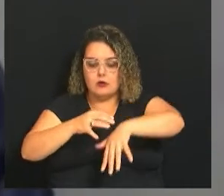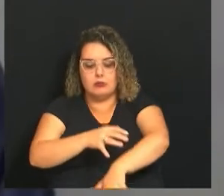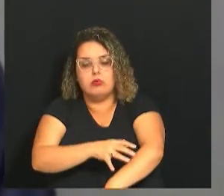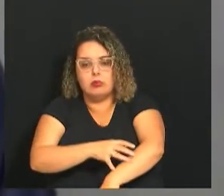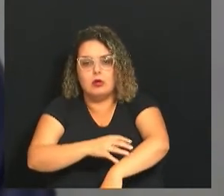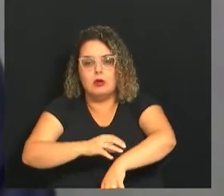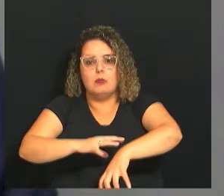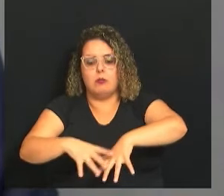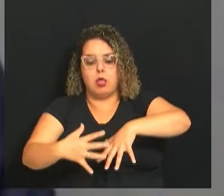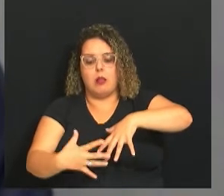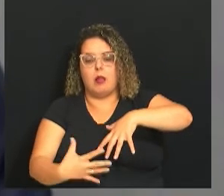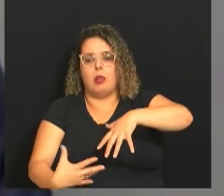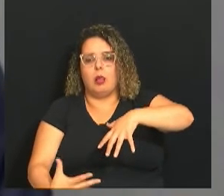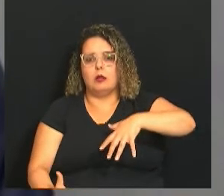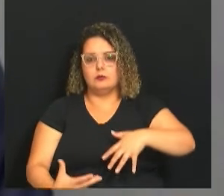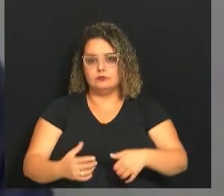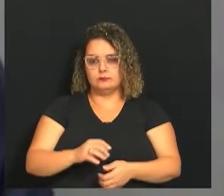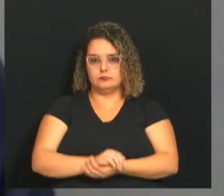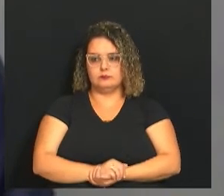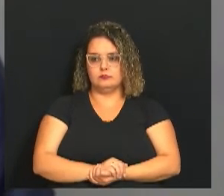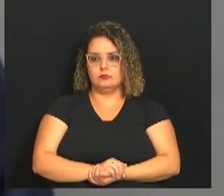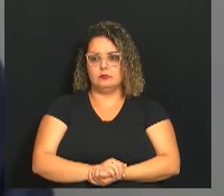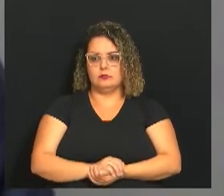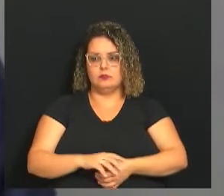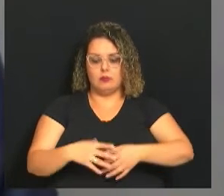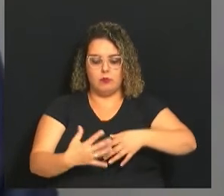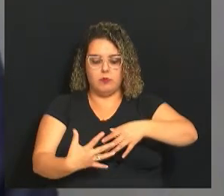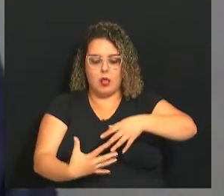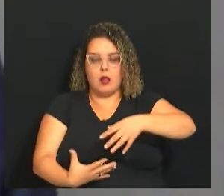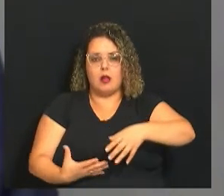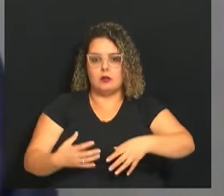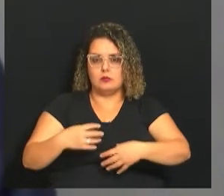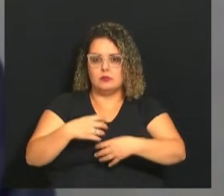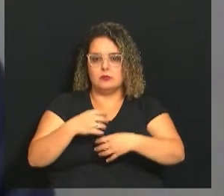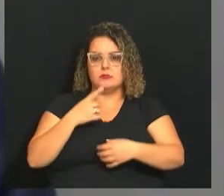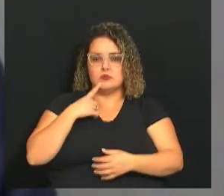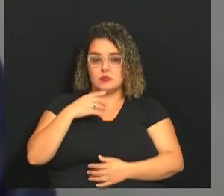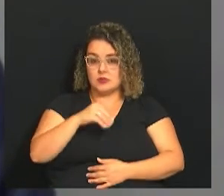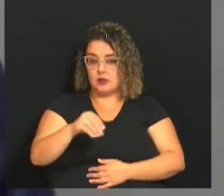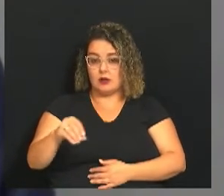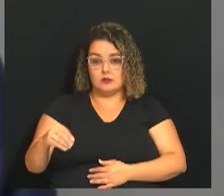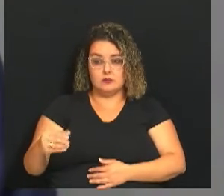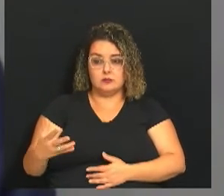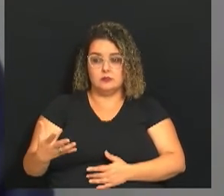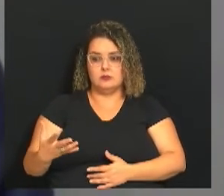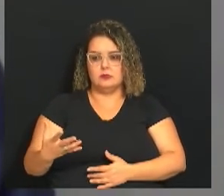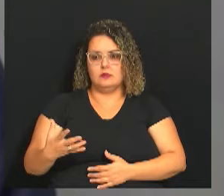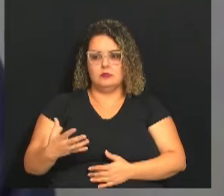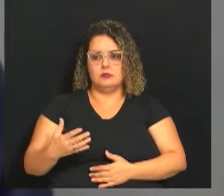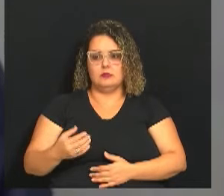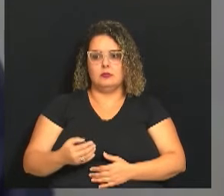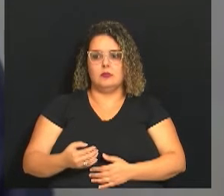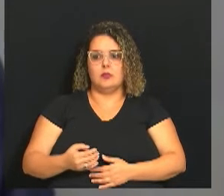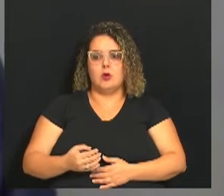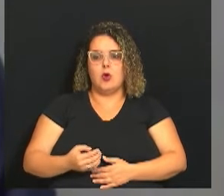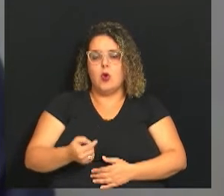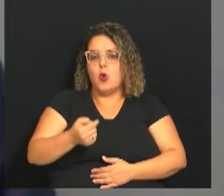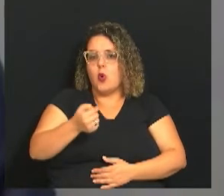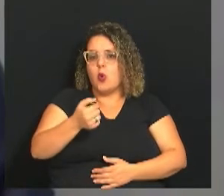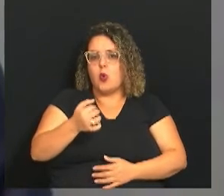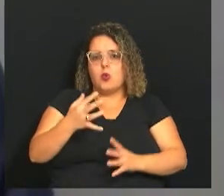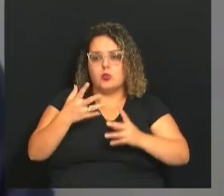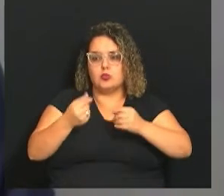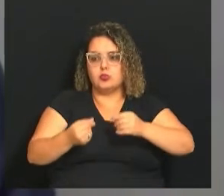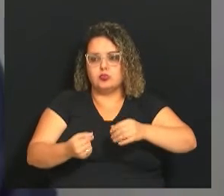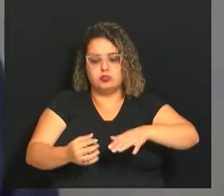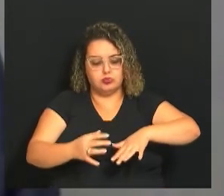mão praticamente triturada no moedor de sal. Nossa. Ele teve perda de quase todos os tendões e